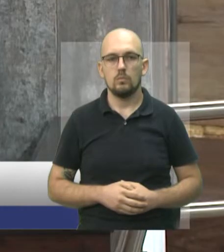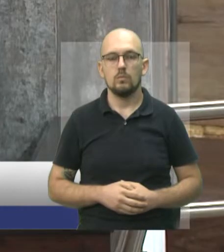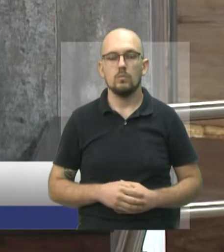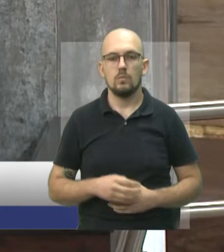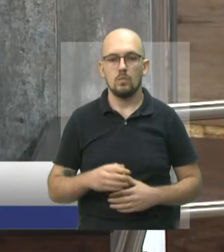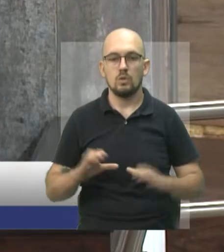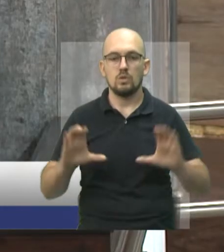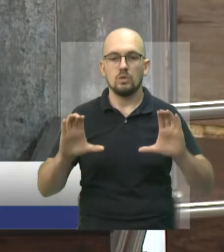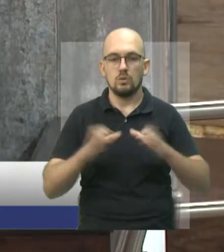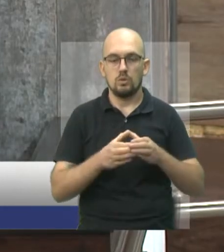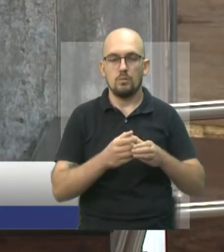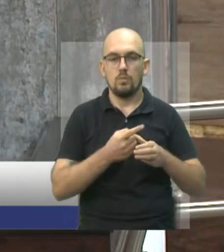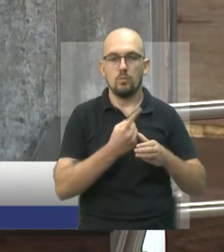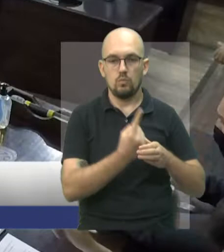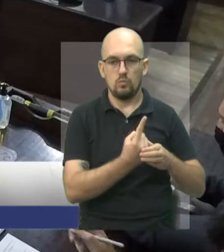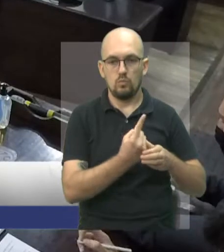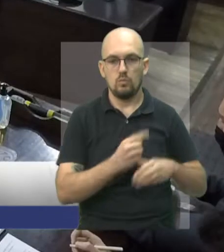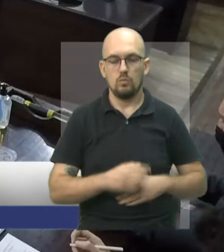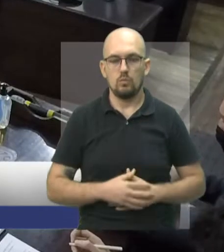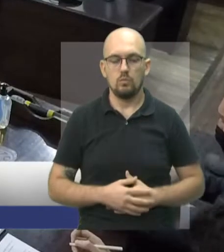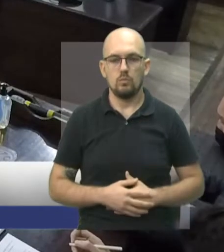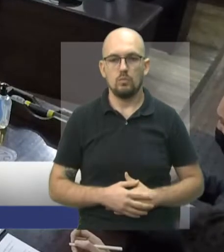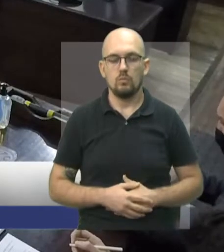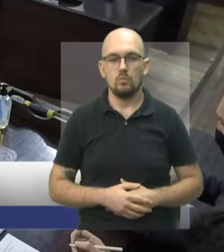Chapa 1.